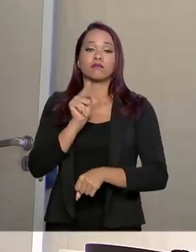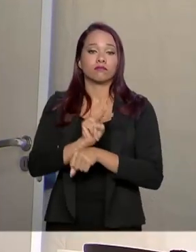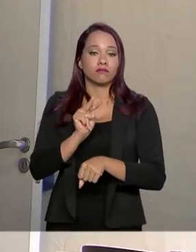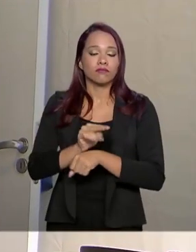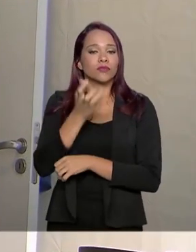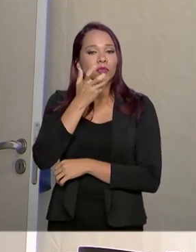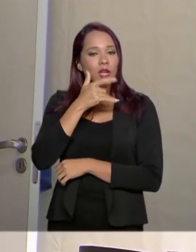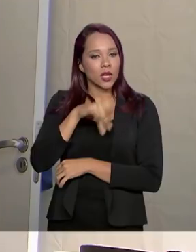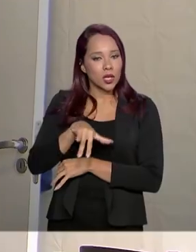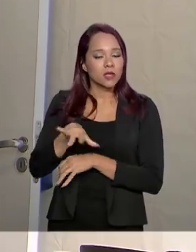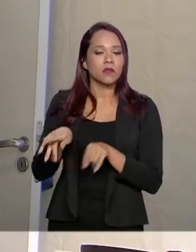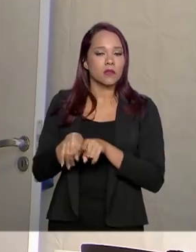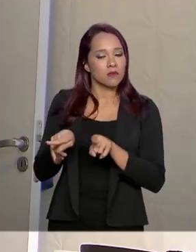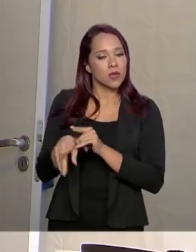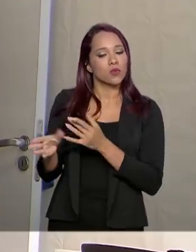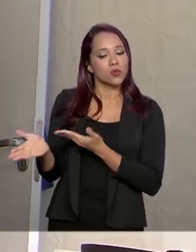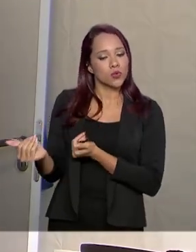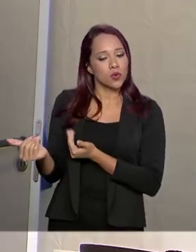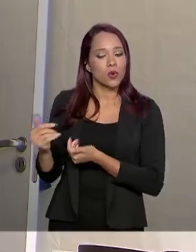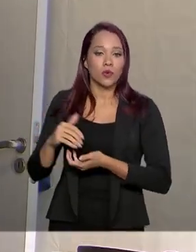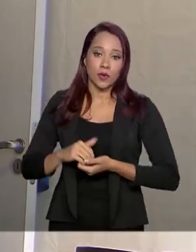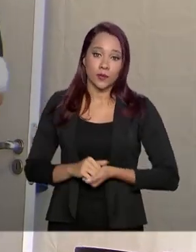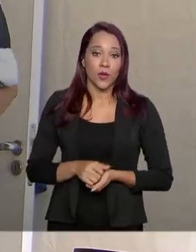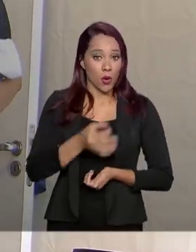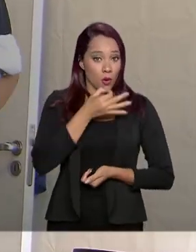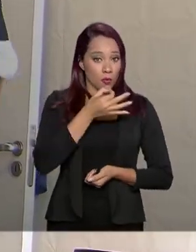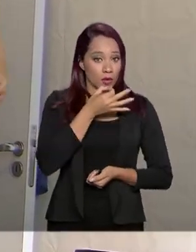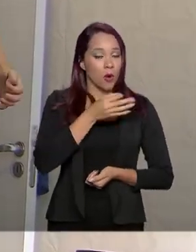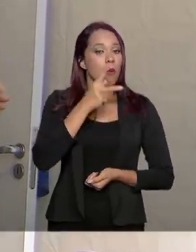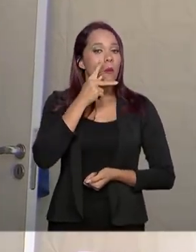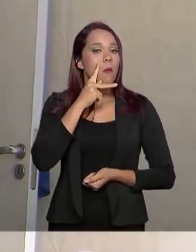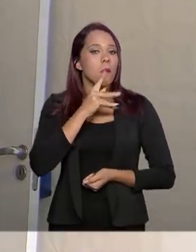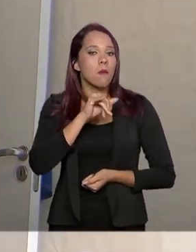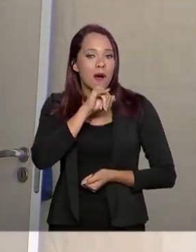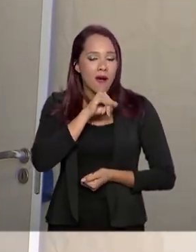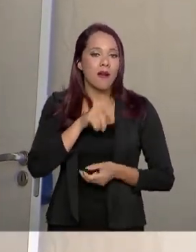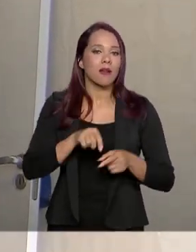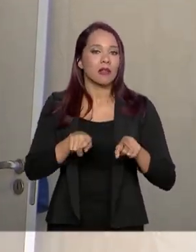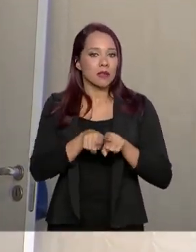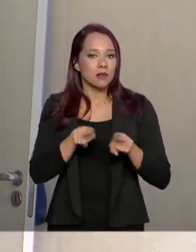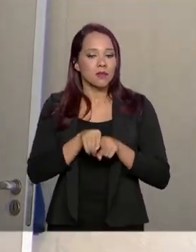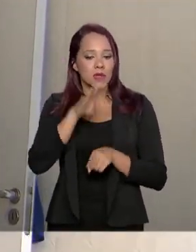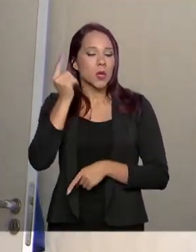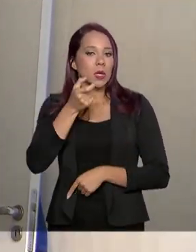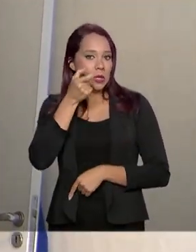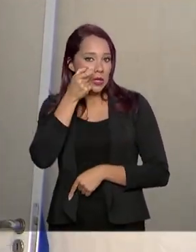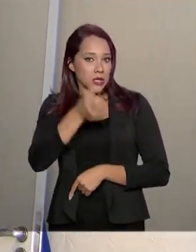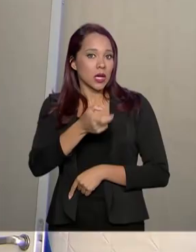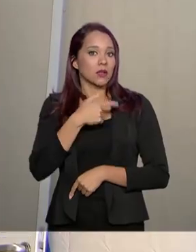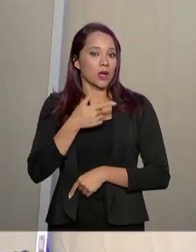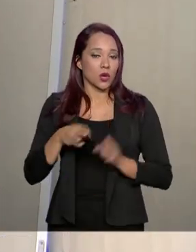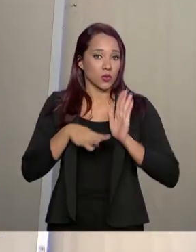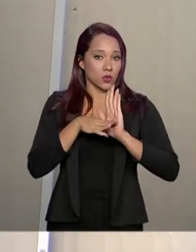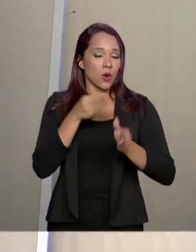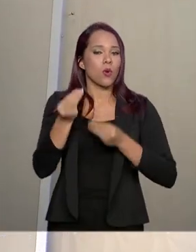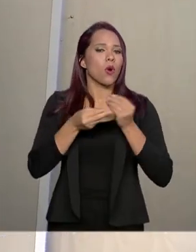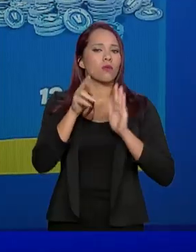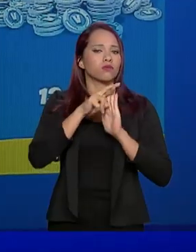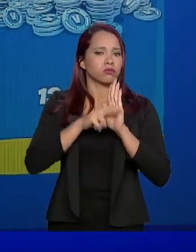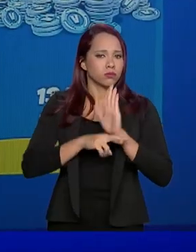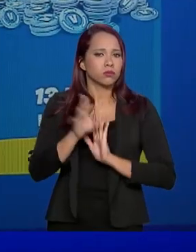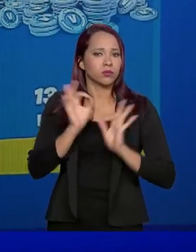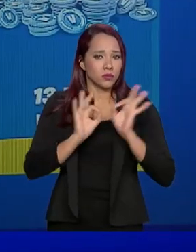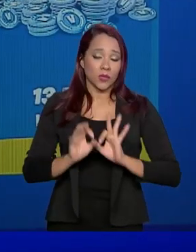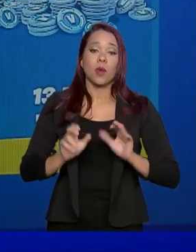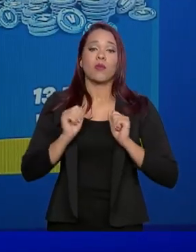criança e o adolescente. As sugestões de pais e interessados em ajudar a construir essa política pública